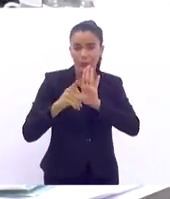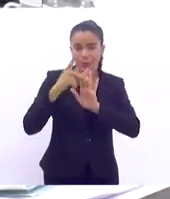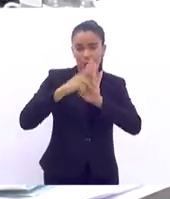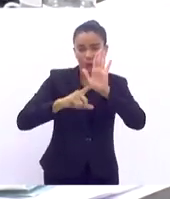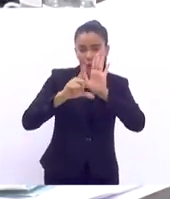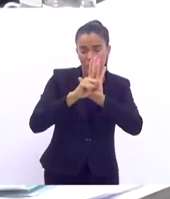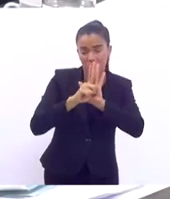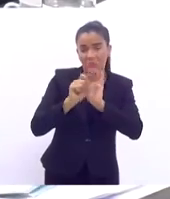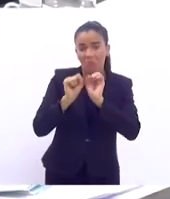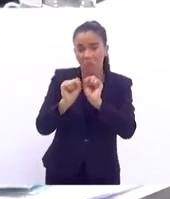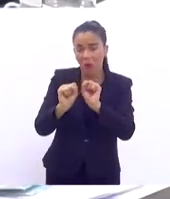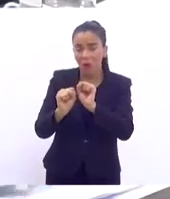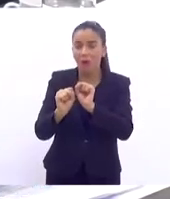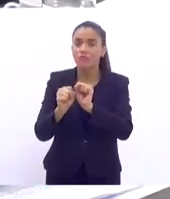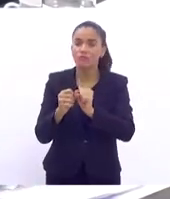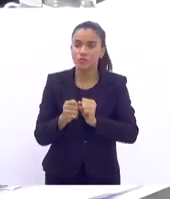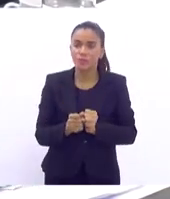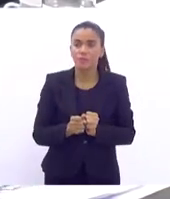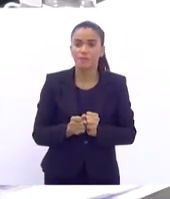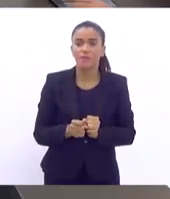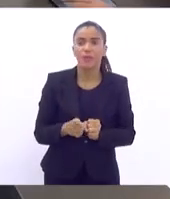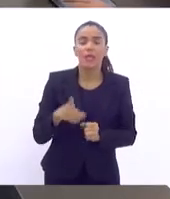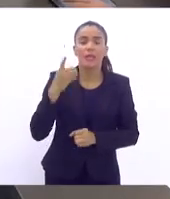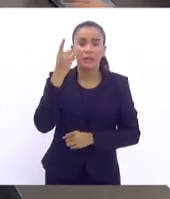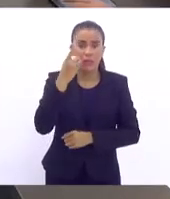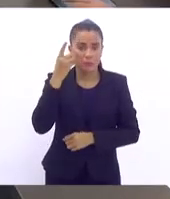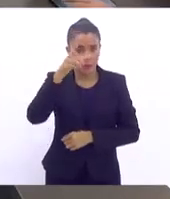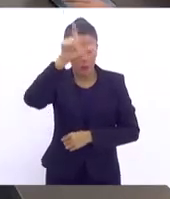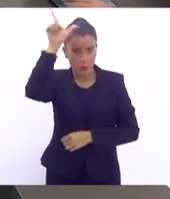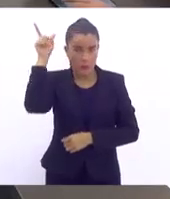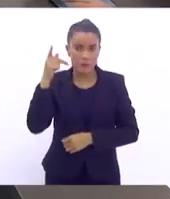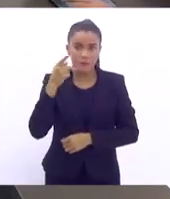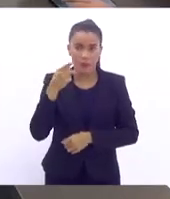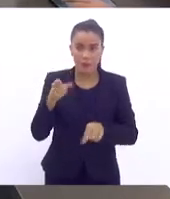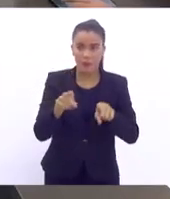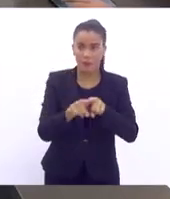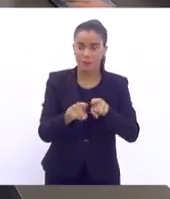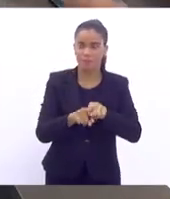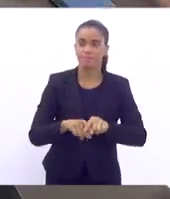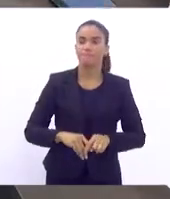deputada Verônica que escreveu na sequência Deputado Luis Paulo